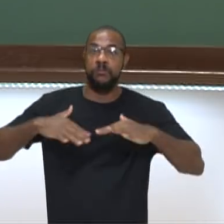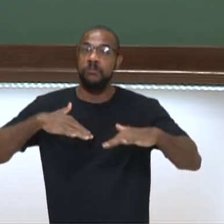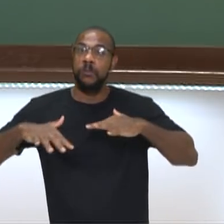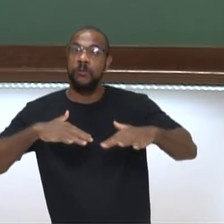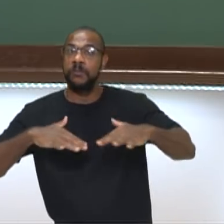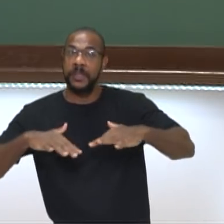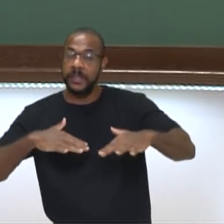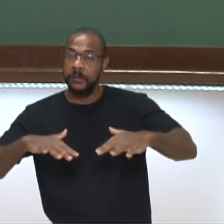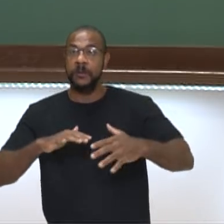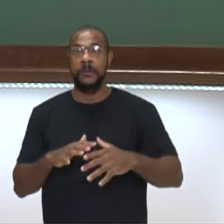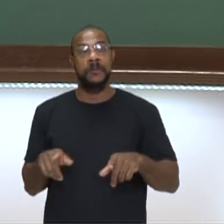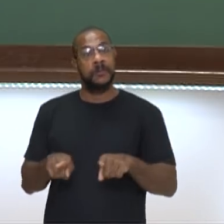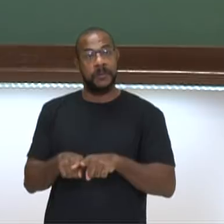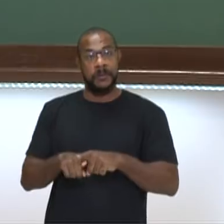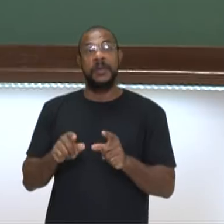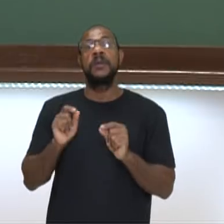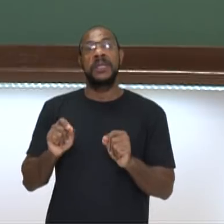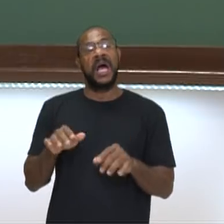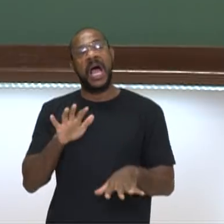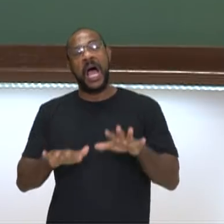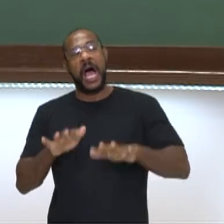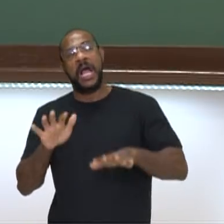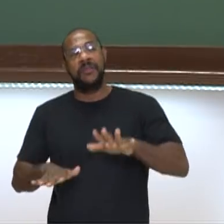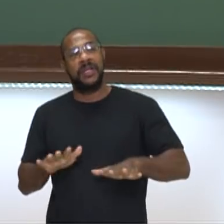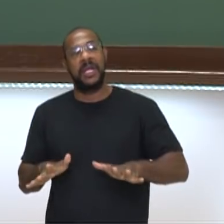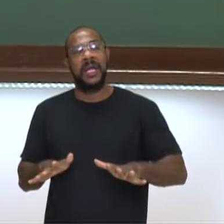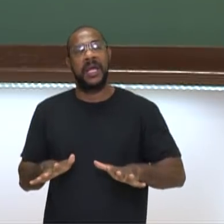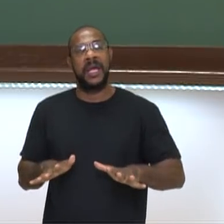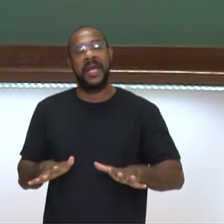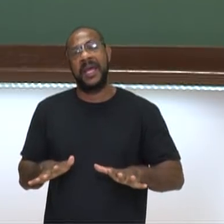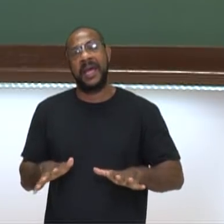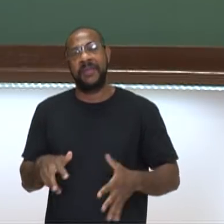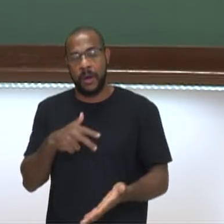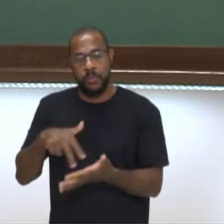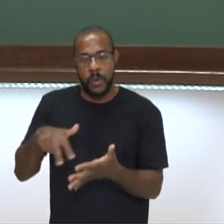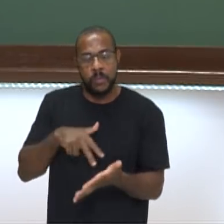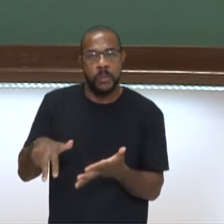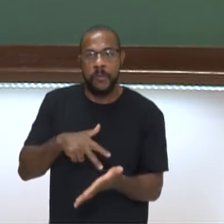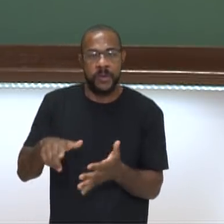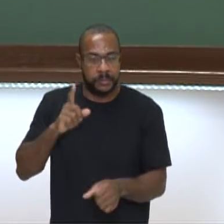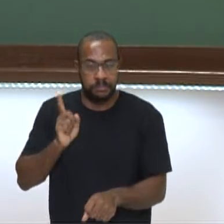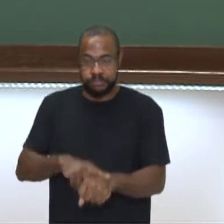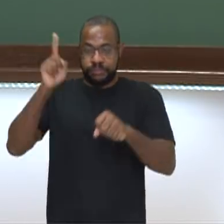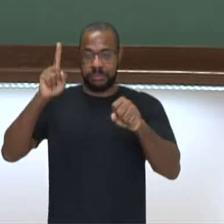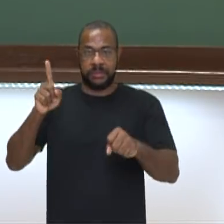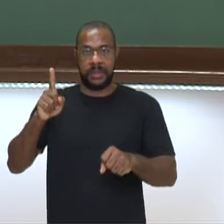que muitas vezes acabam sendo até movimentos de improvisação, certo?